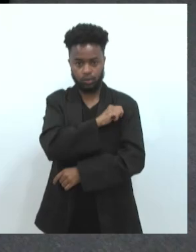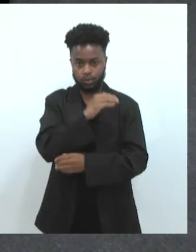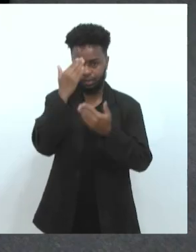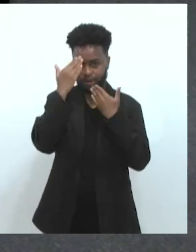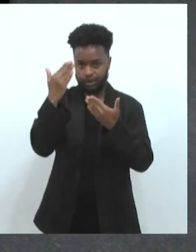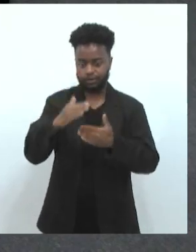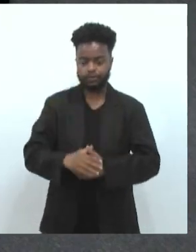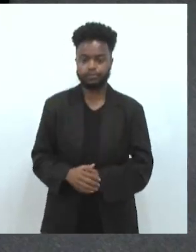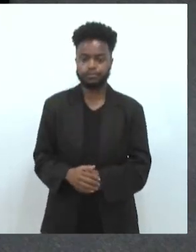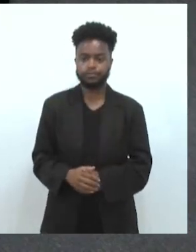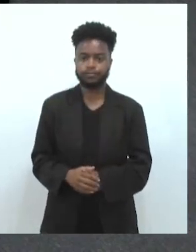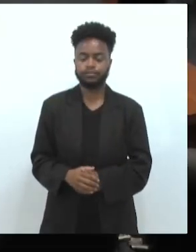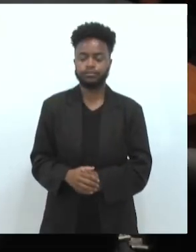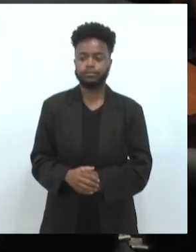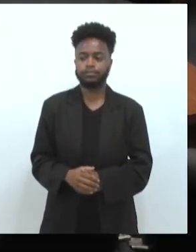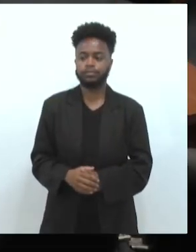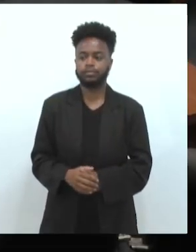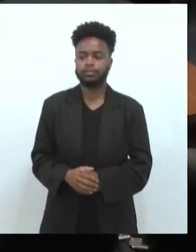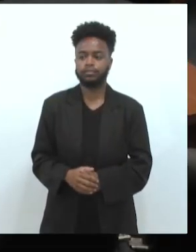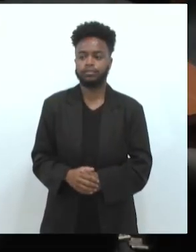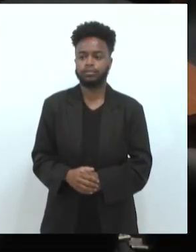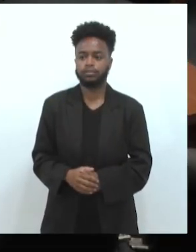obrigado.